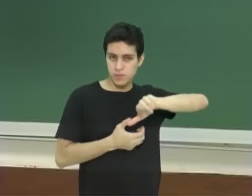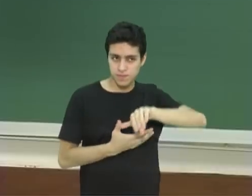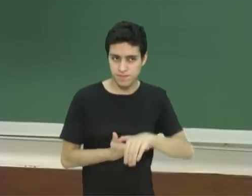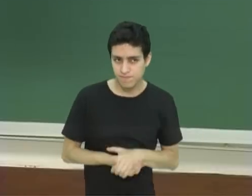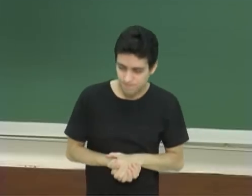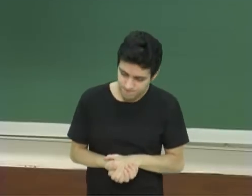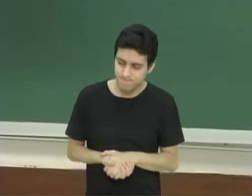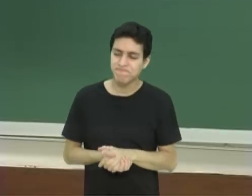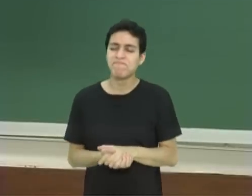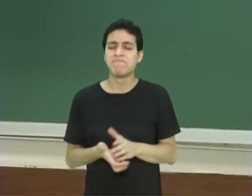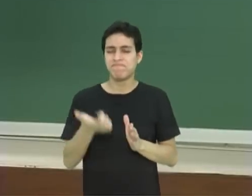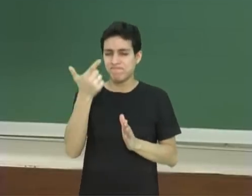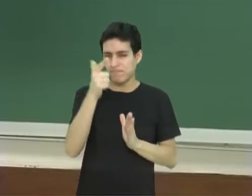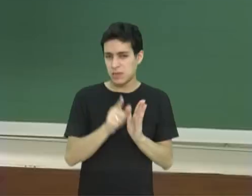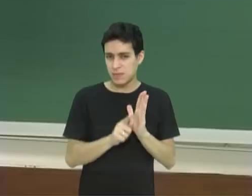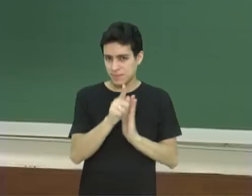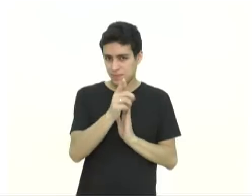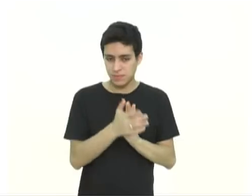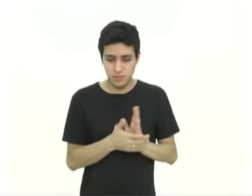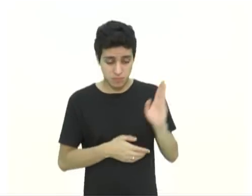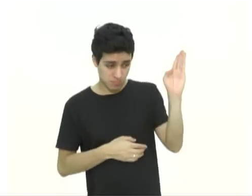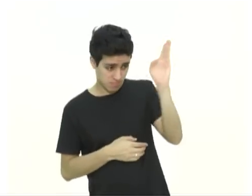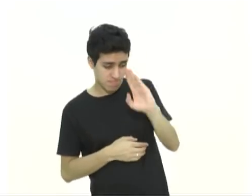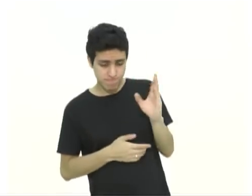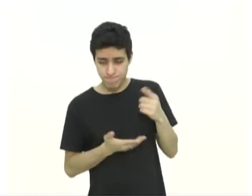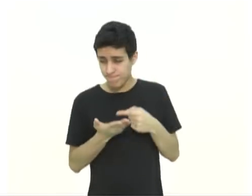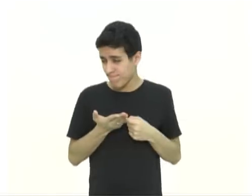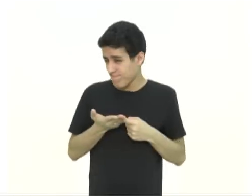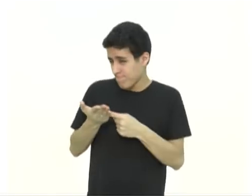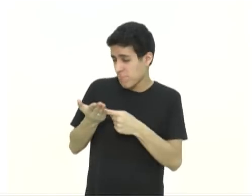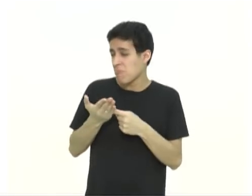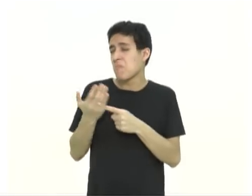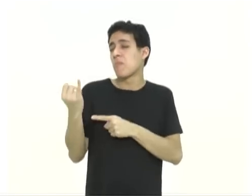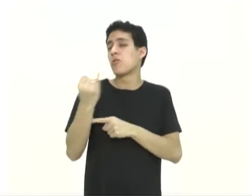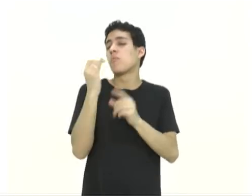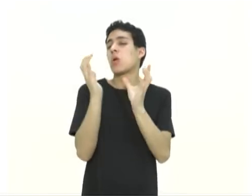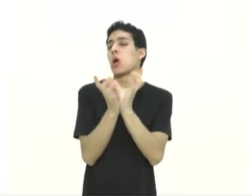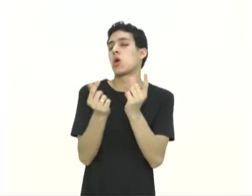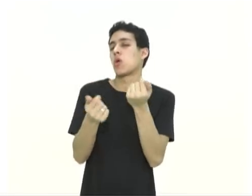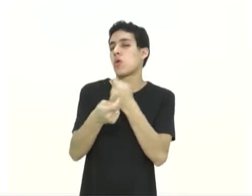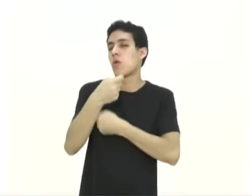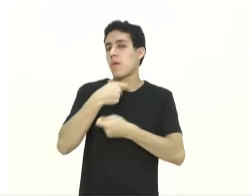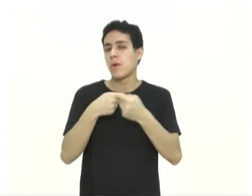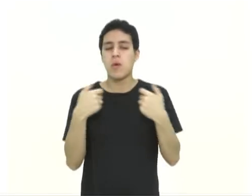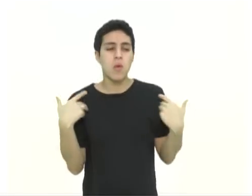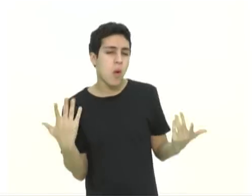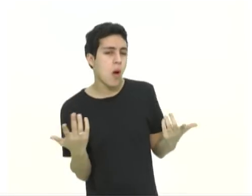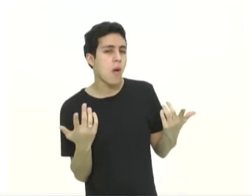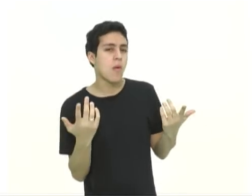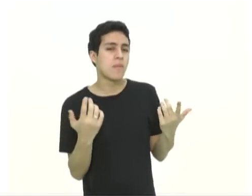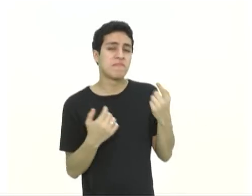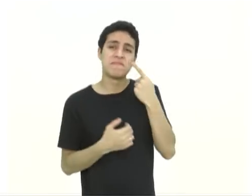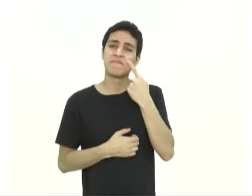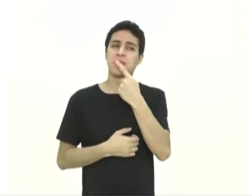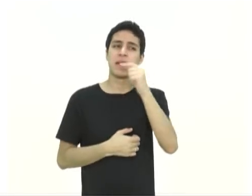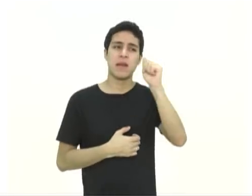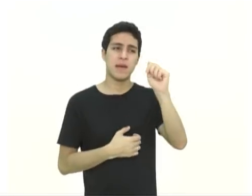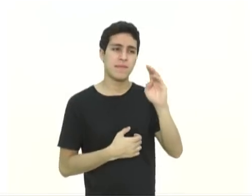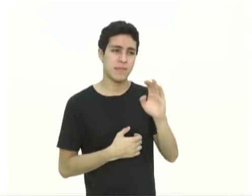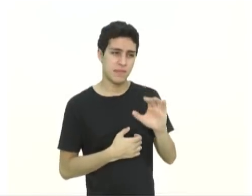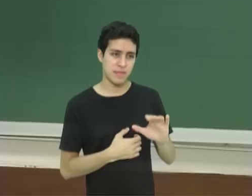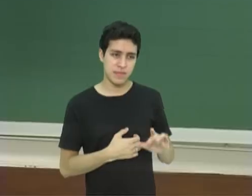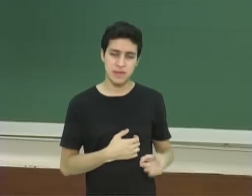Vamos mais um quiz aí. O Brasil firmou uma parceria com um importante bloco econômico. Qual é este bloco? NAFTA, Tigres